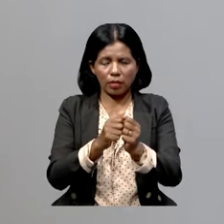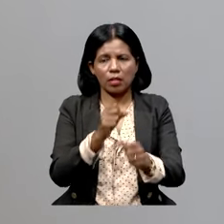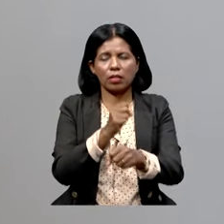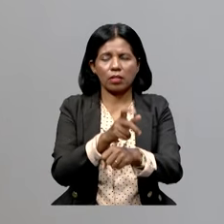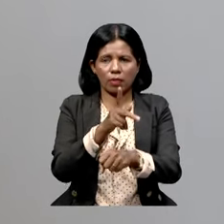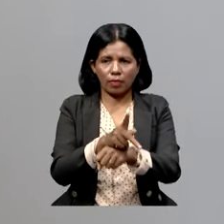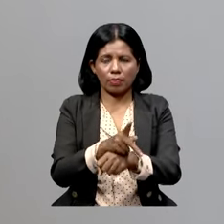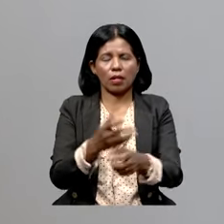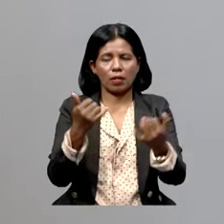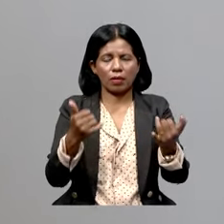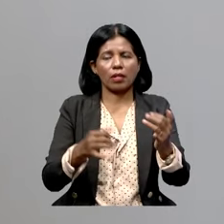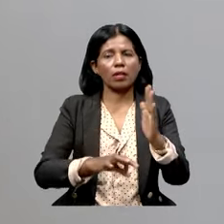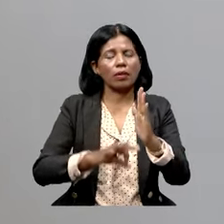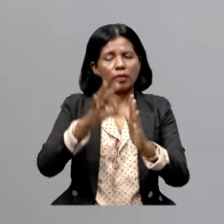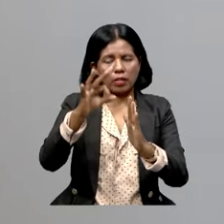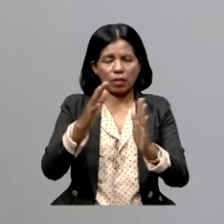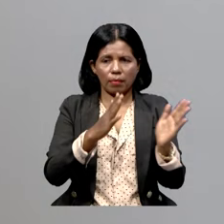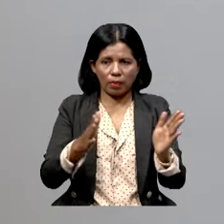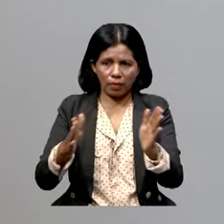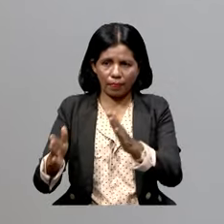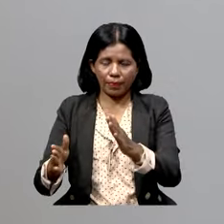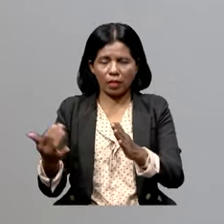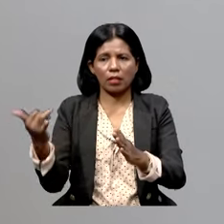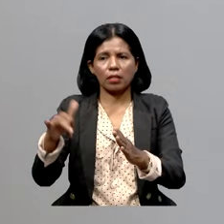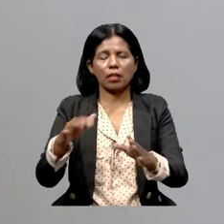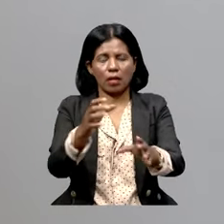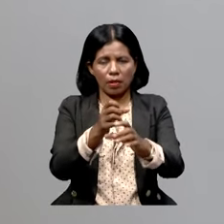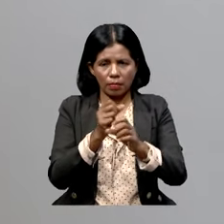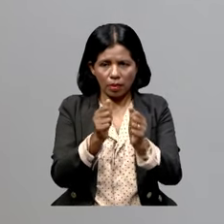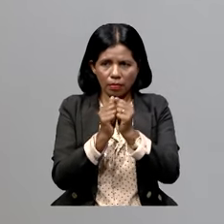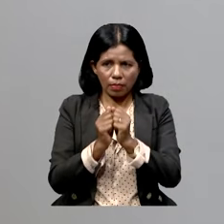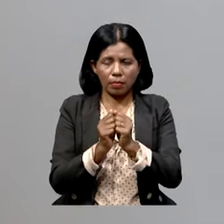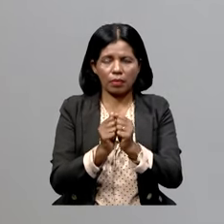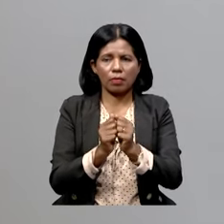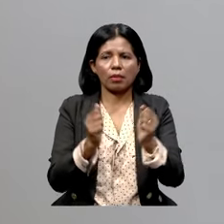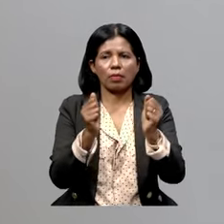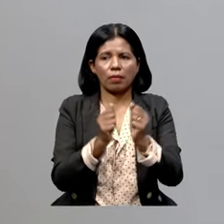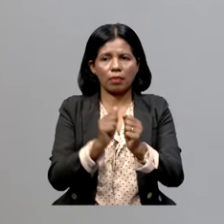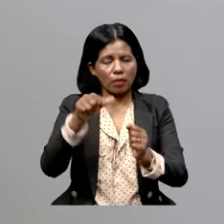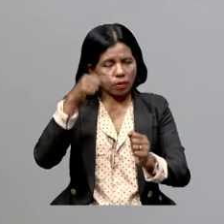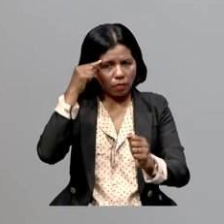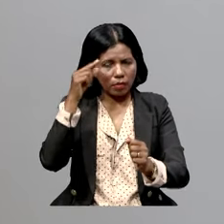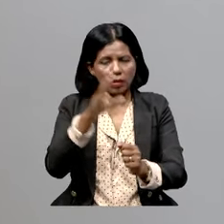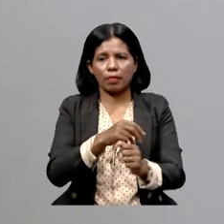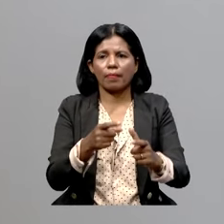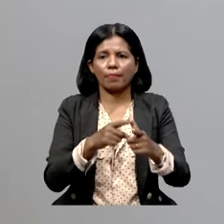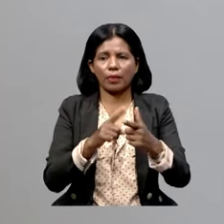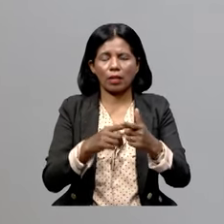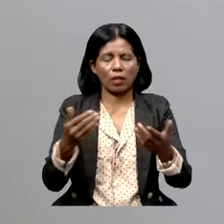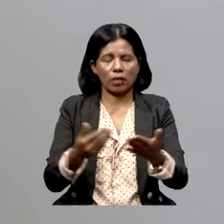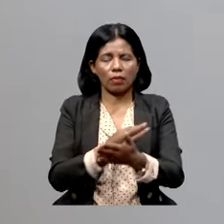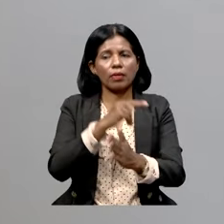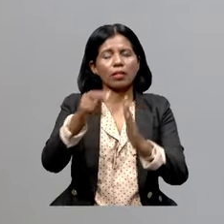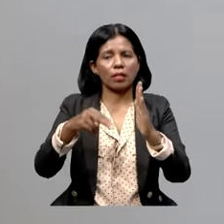e agora ia fase ida, preparação, atu sira bele hamutu ko governo, o Nova Zelândia,